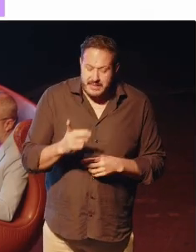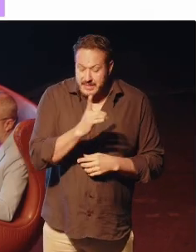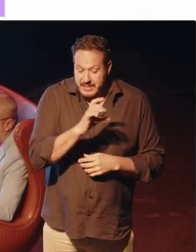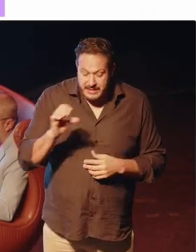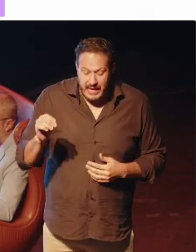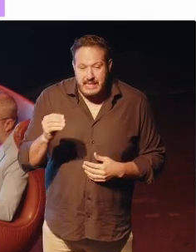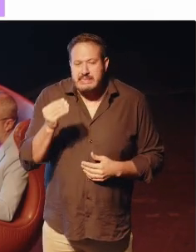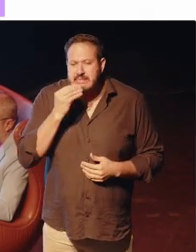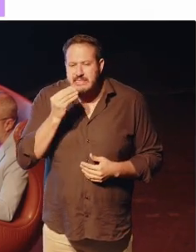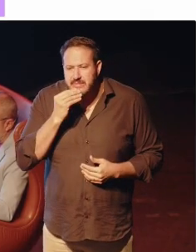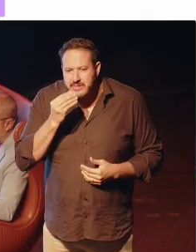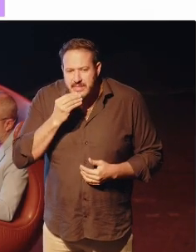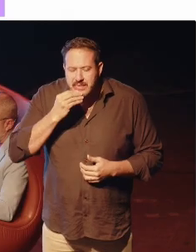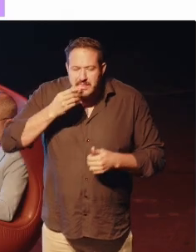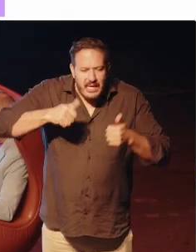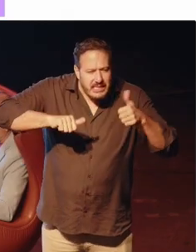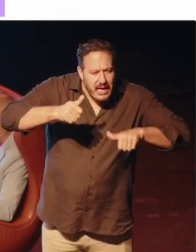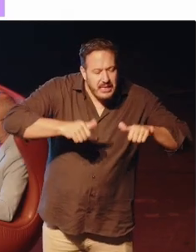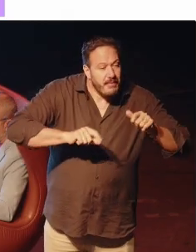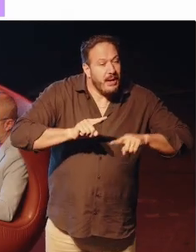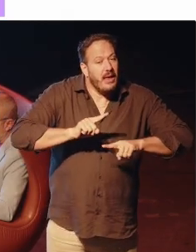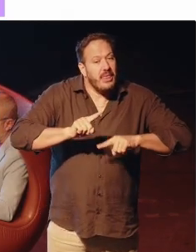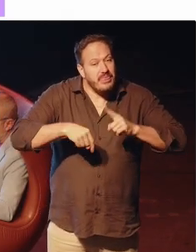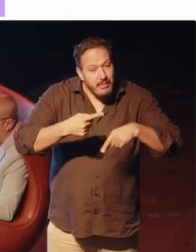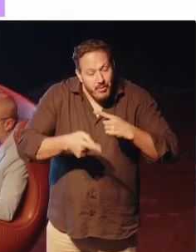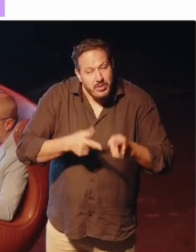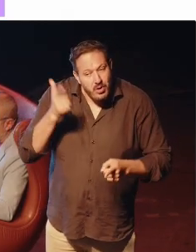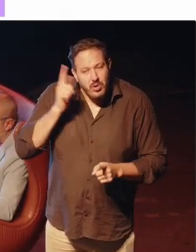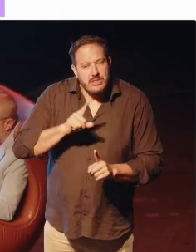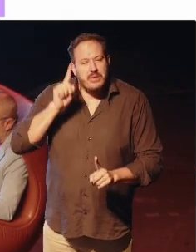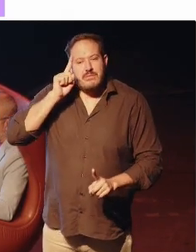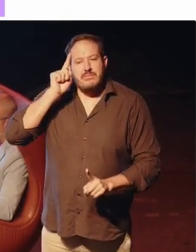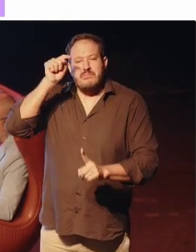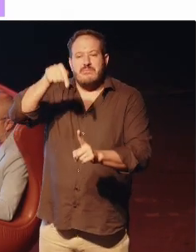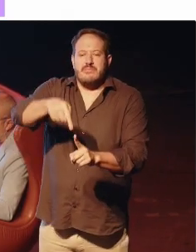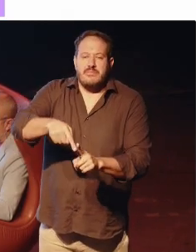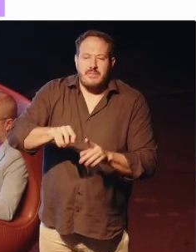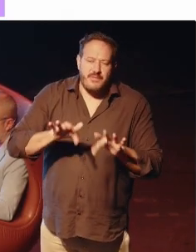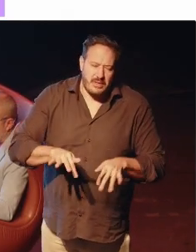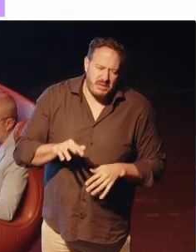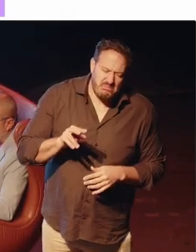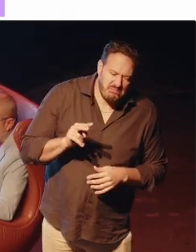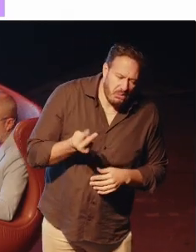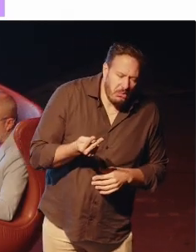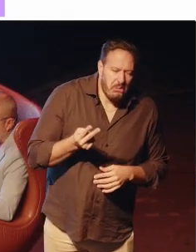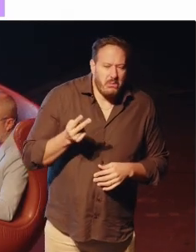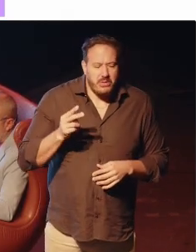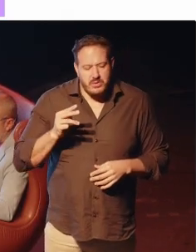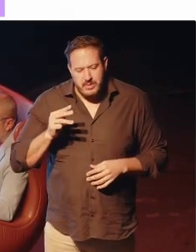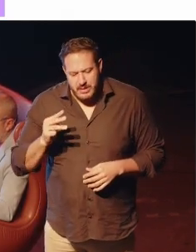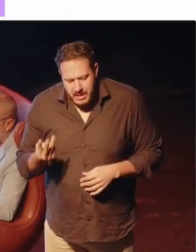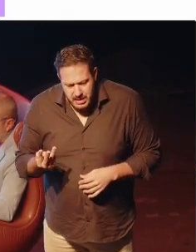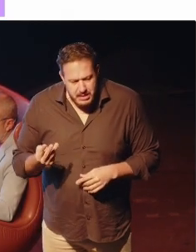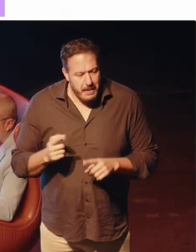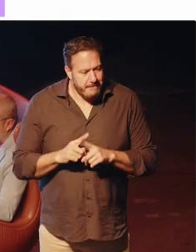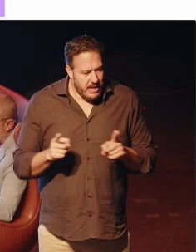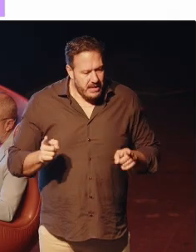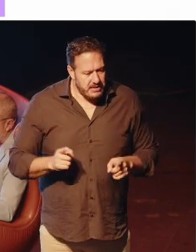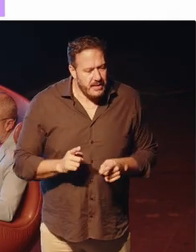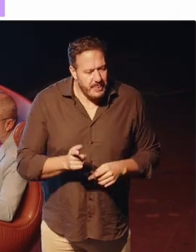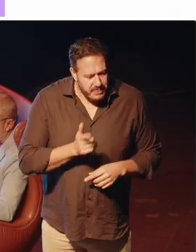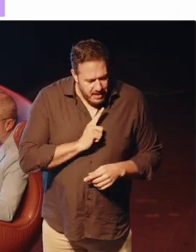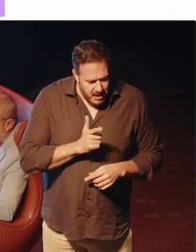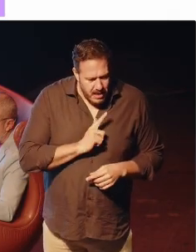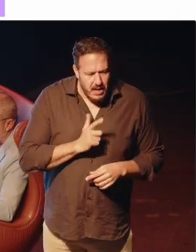sendo testadas para talvez chegar no público final 2, 3, né? Mas existe